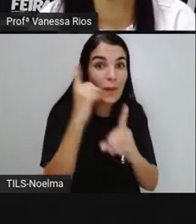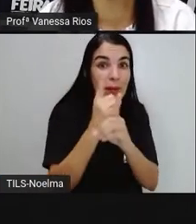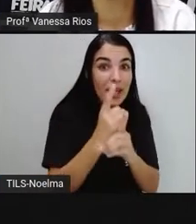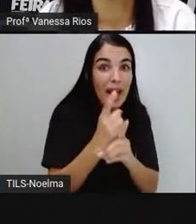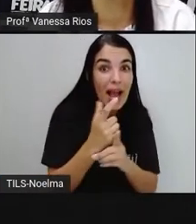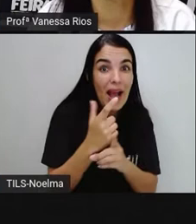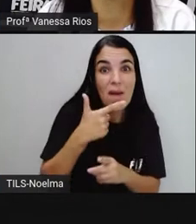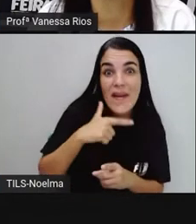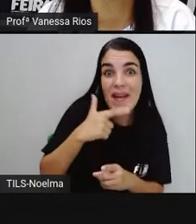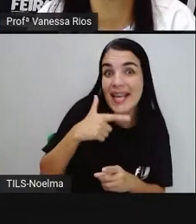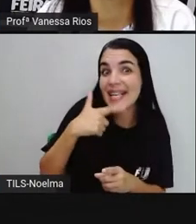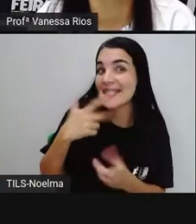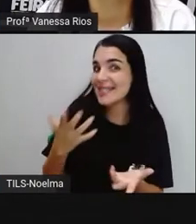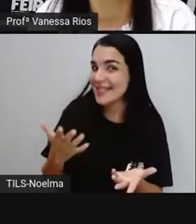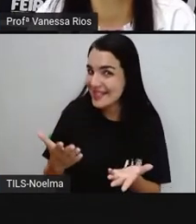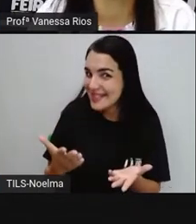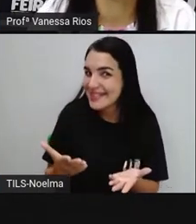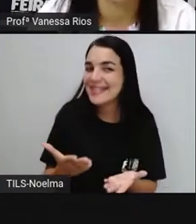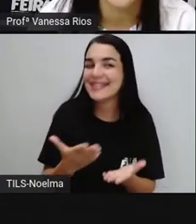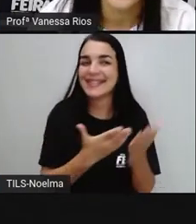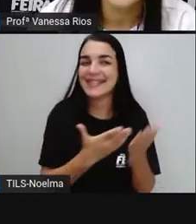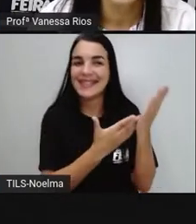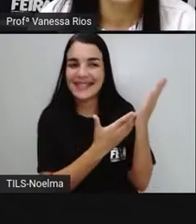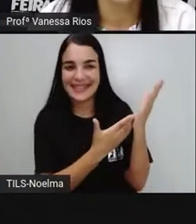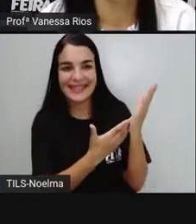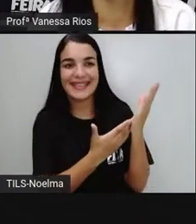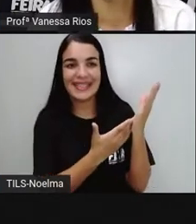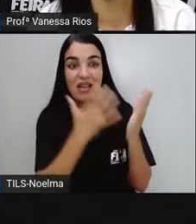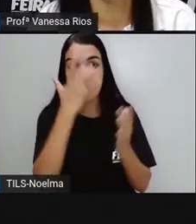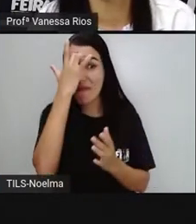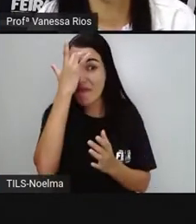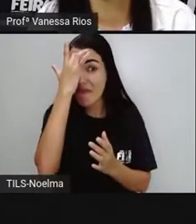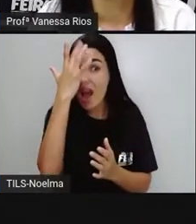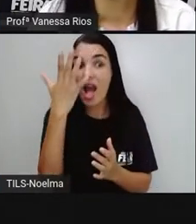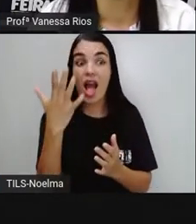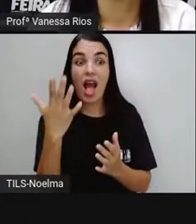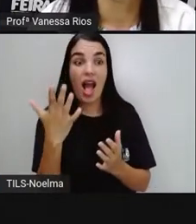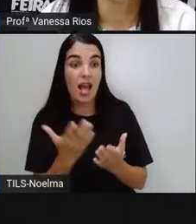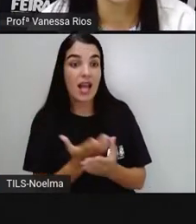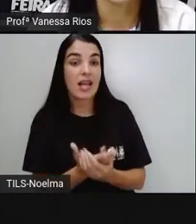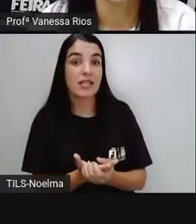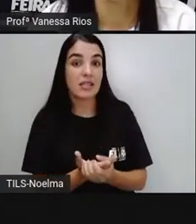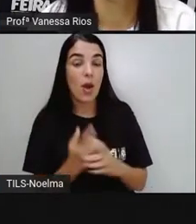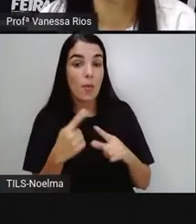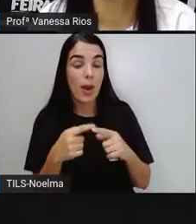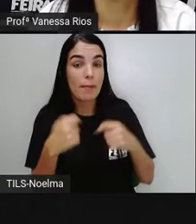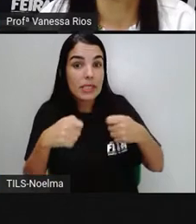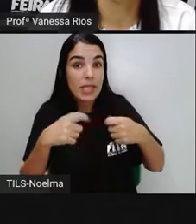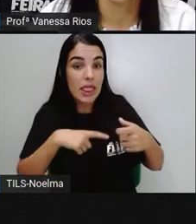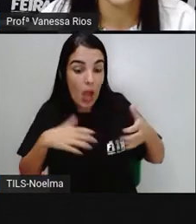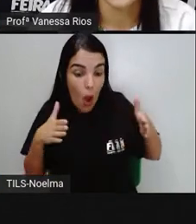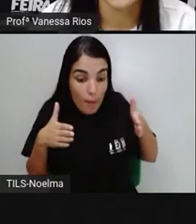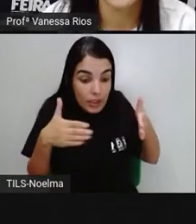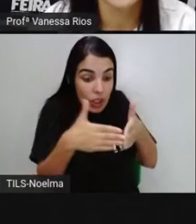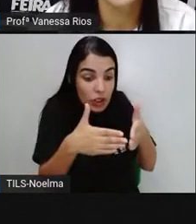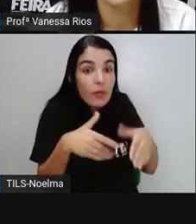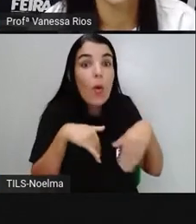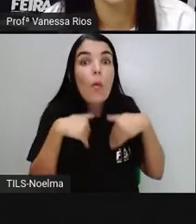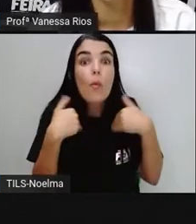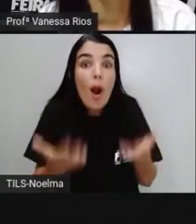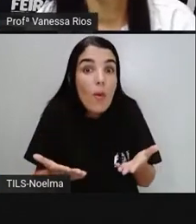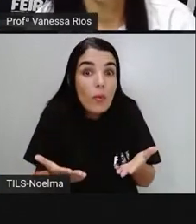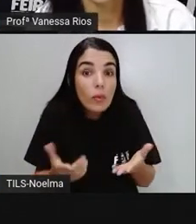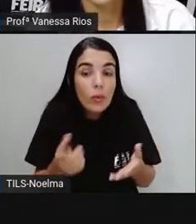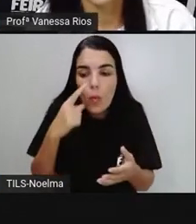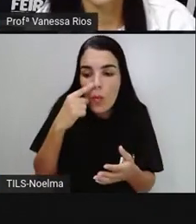pelo ratinho, ou pelo menos o que ele deve traçar para conseguir chegar até o objetivo dele, até o destino dele, que